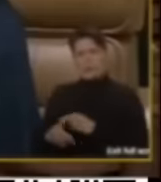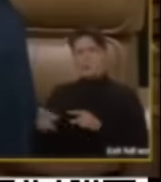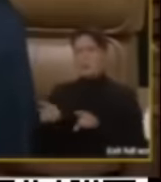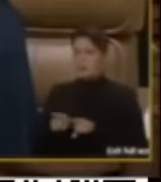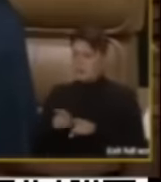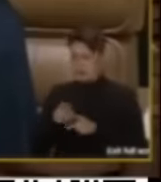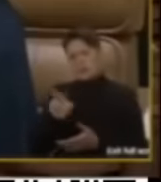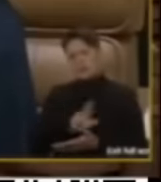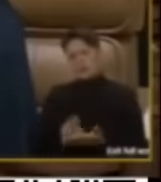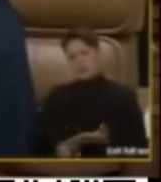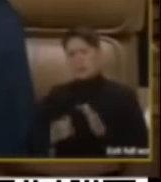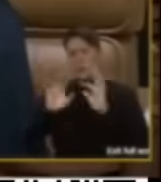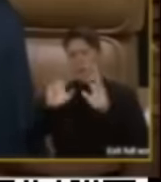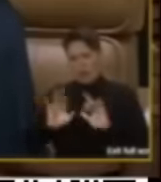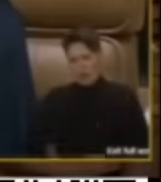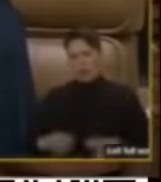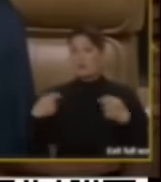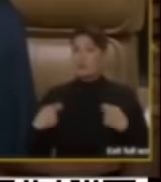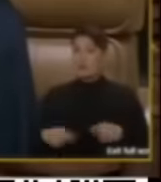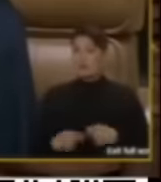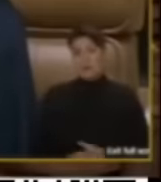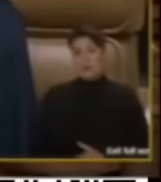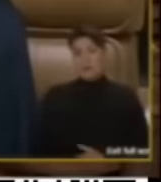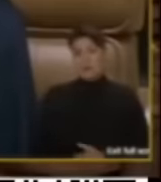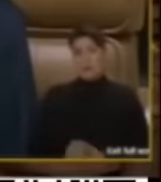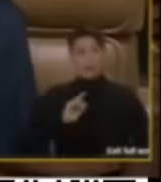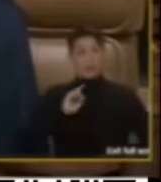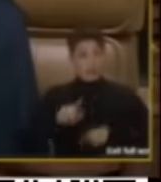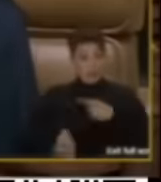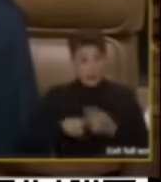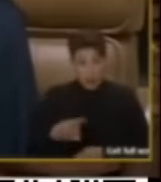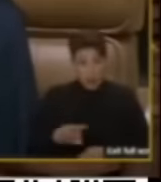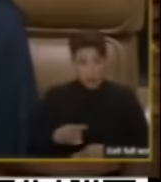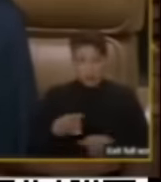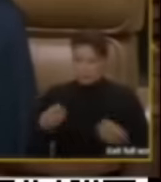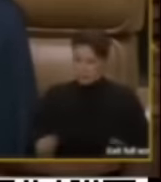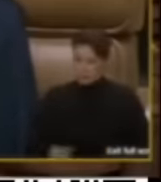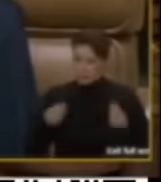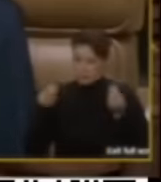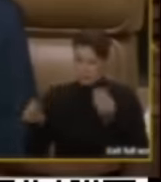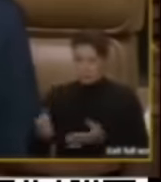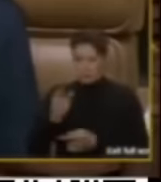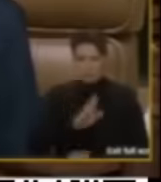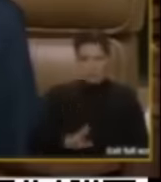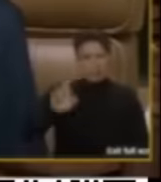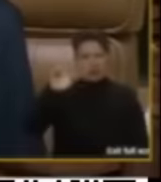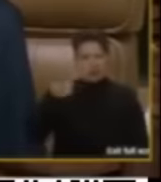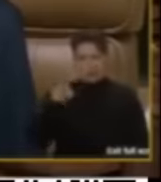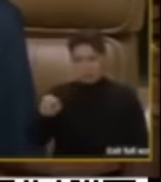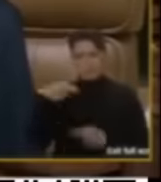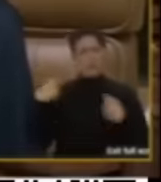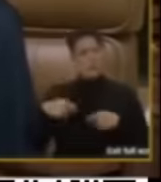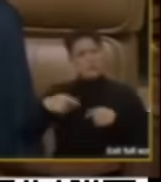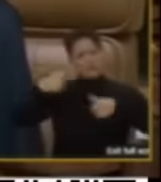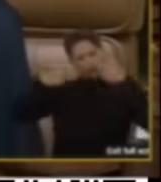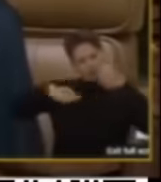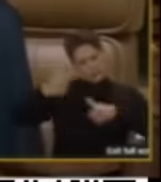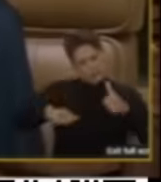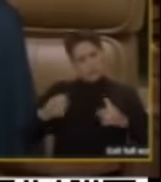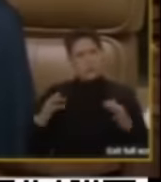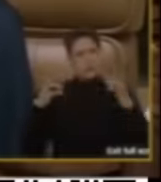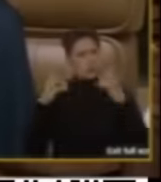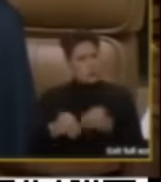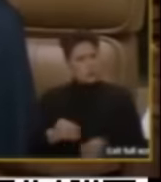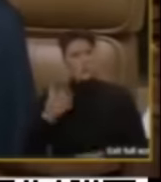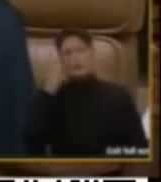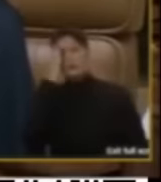uma comparação, o professor Ives Gandra, com relação às provas evidentes da Lava Jato, né? E ele falando o seguinte,